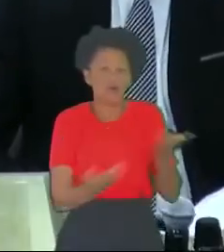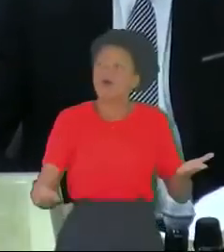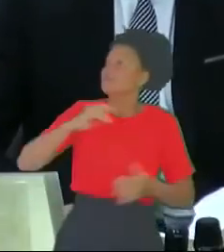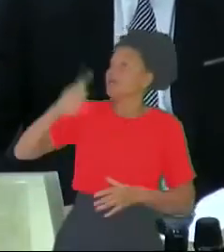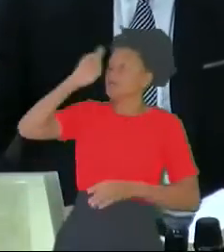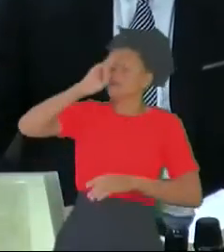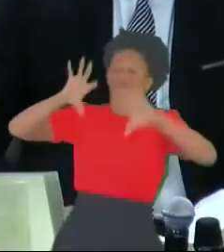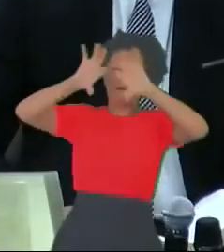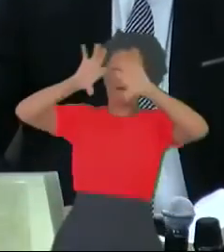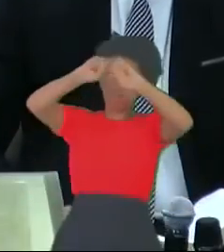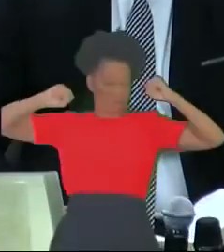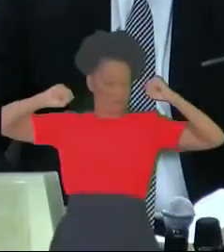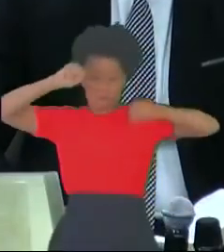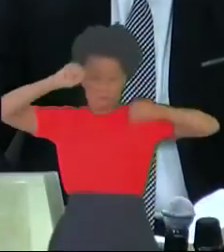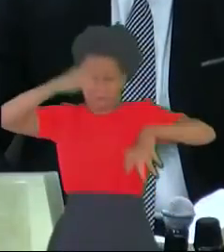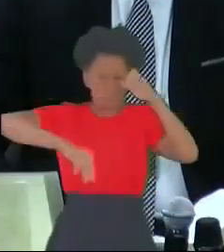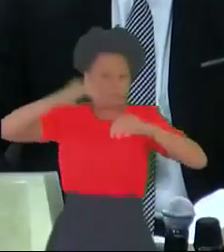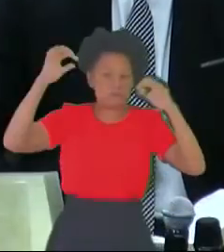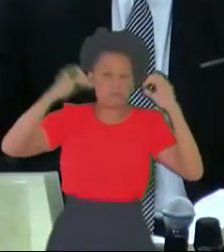abriu-se e a chuva desceu.